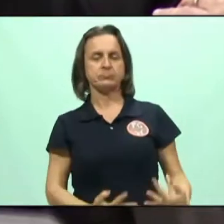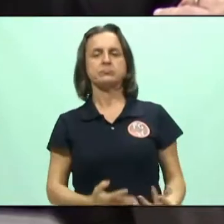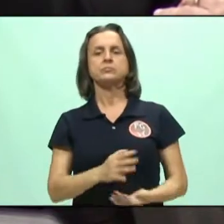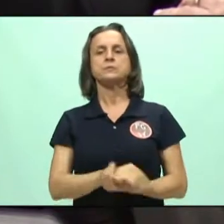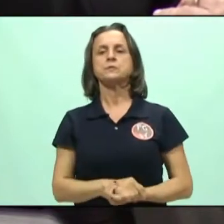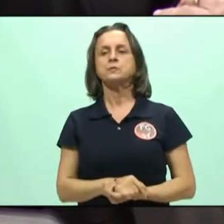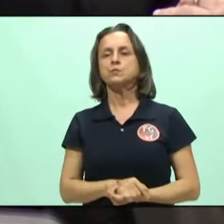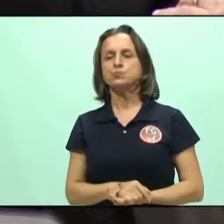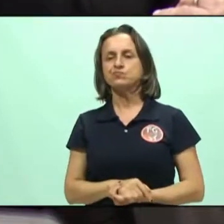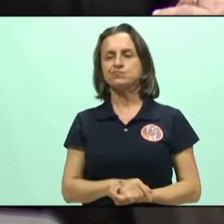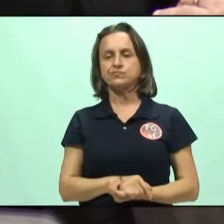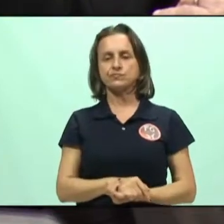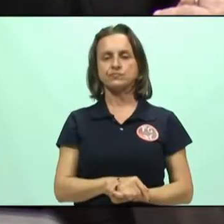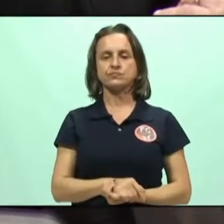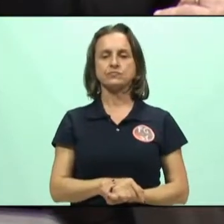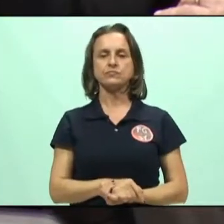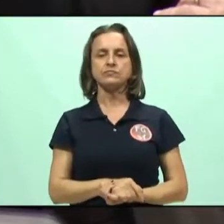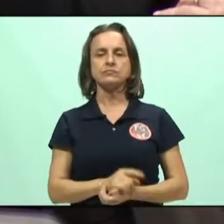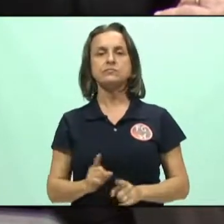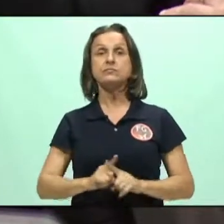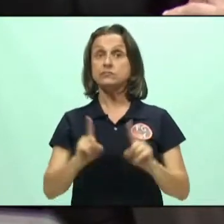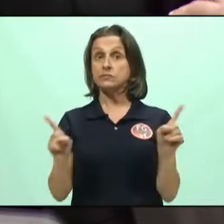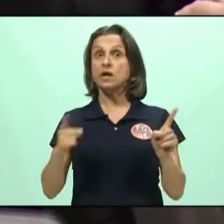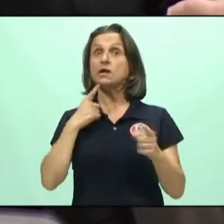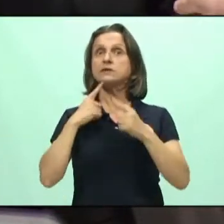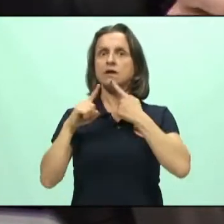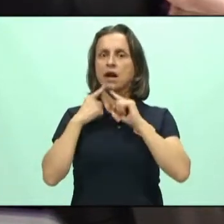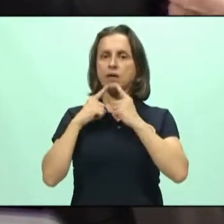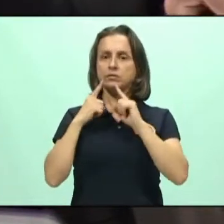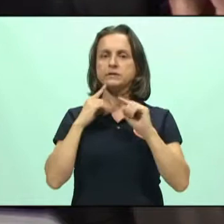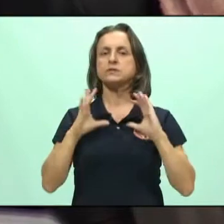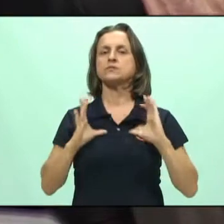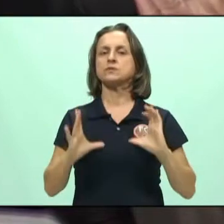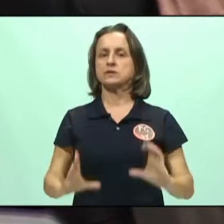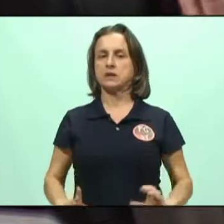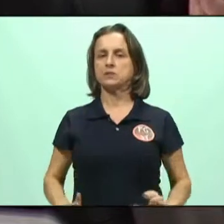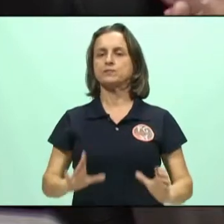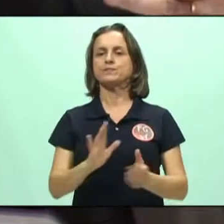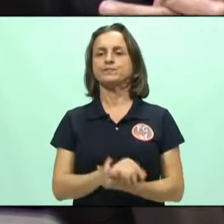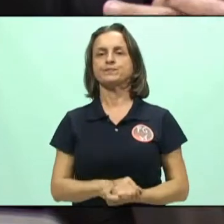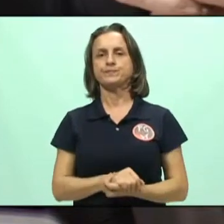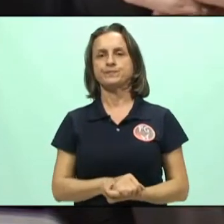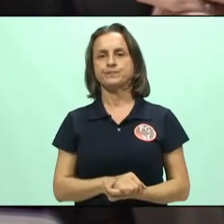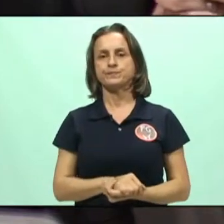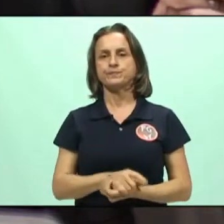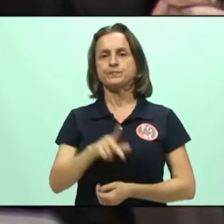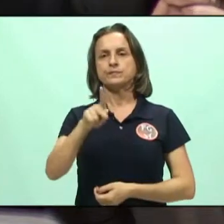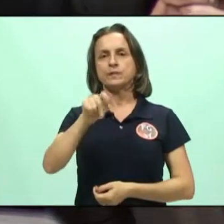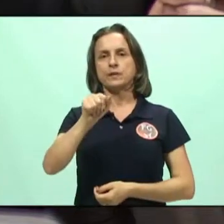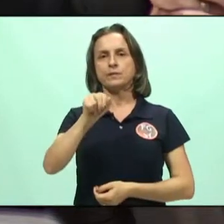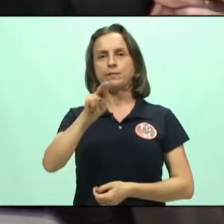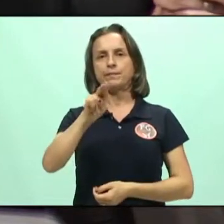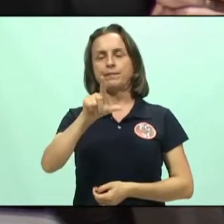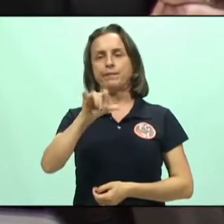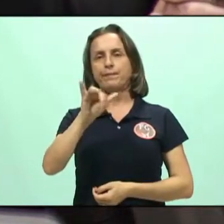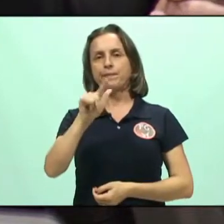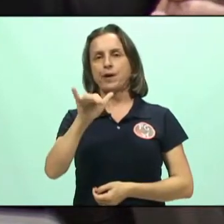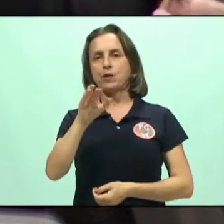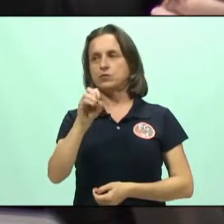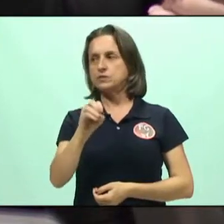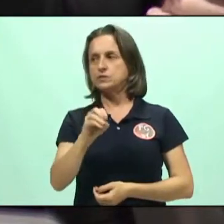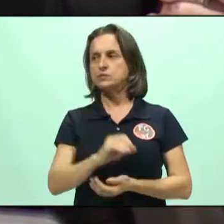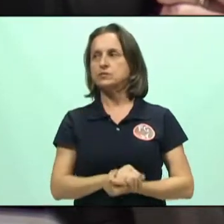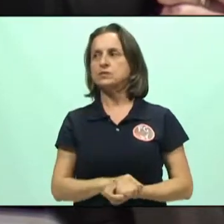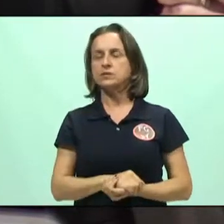mas é a reclamação do cidadão do dia a dia né o Paulinho vive bastante isso no São Vicente